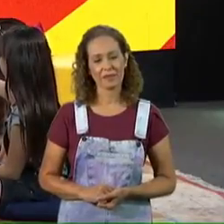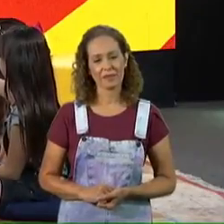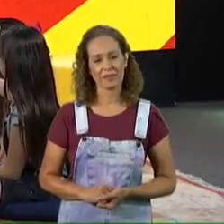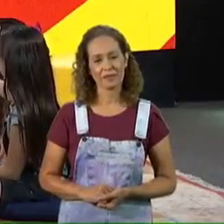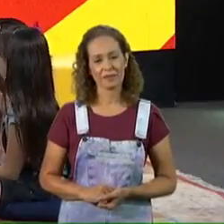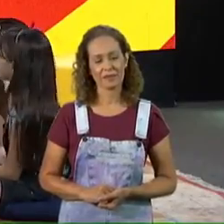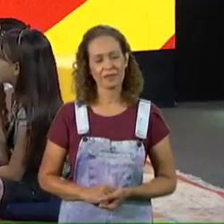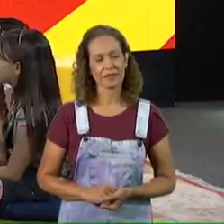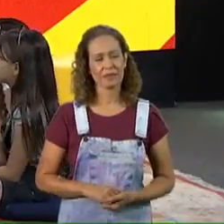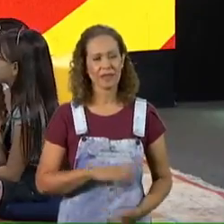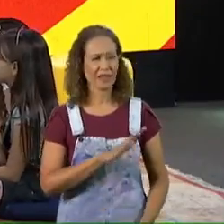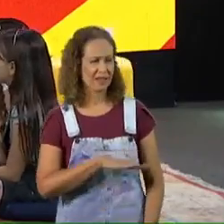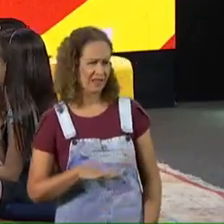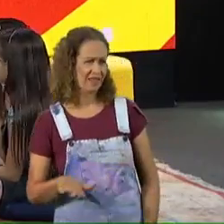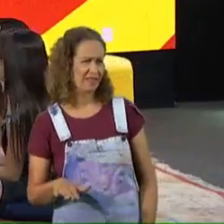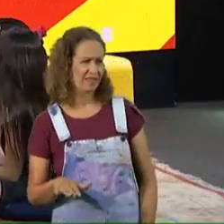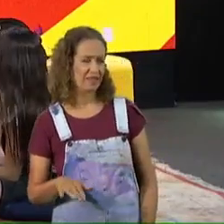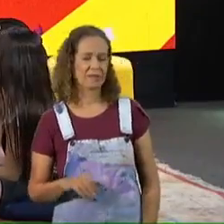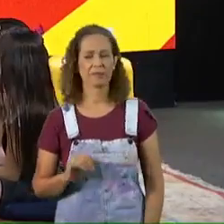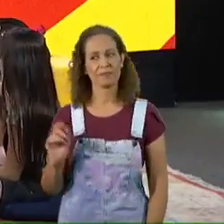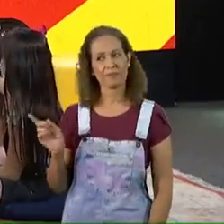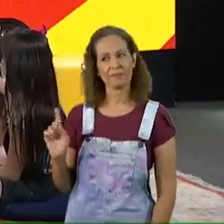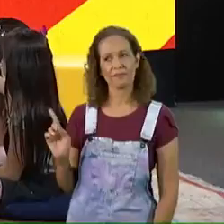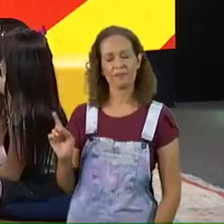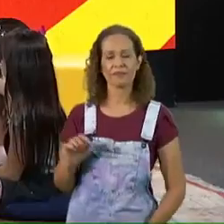mim. É criança? Não.